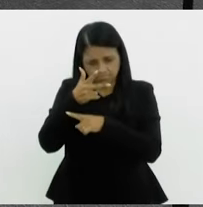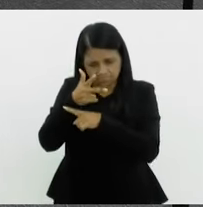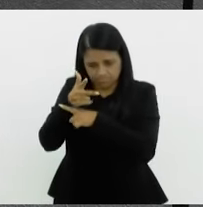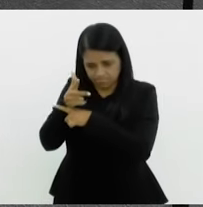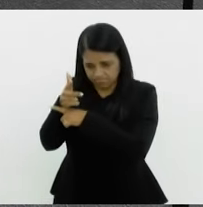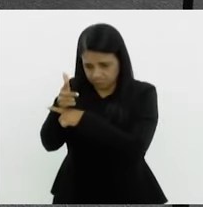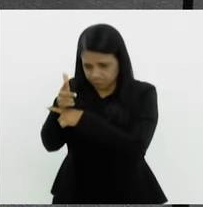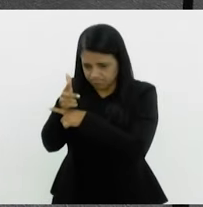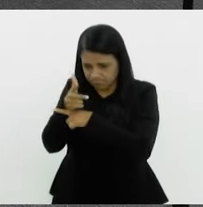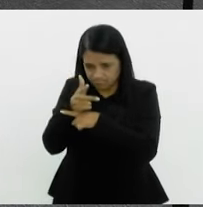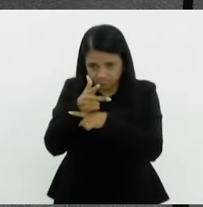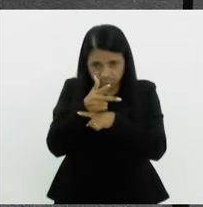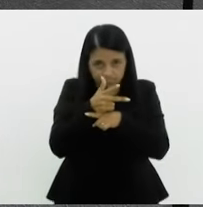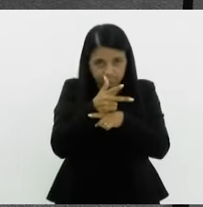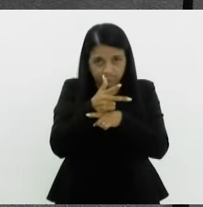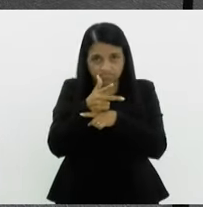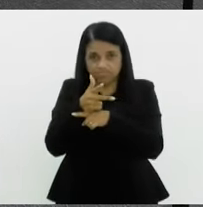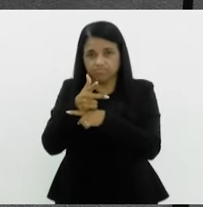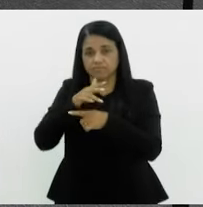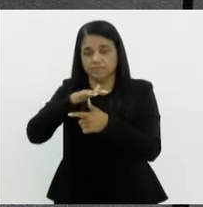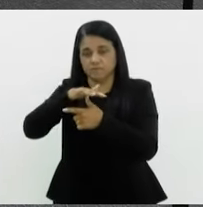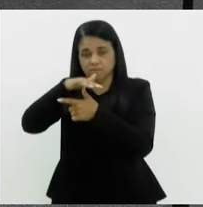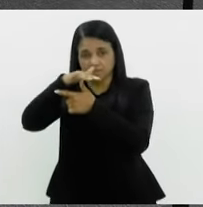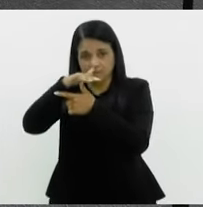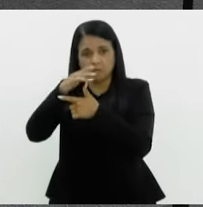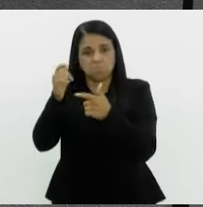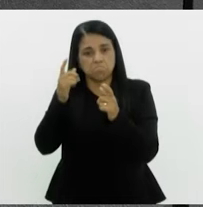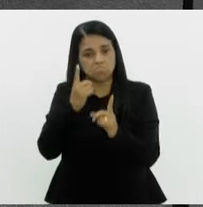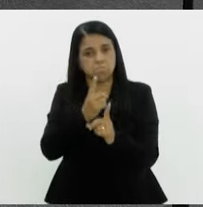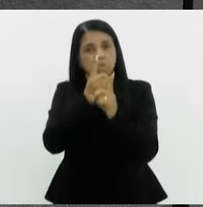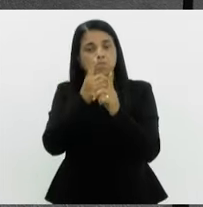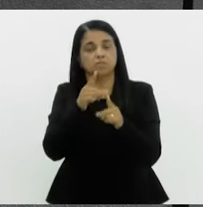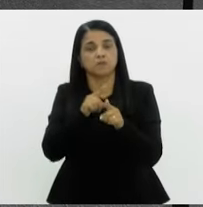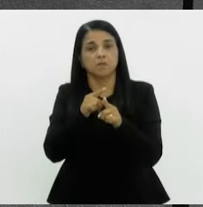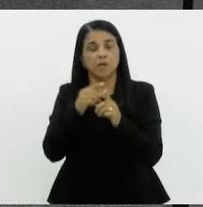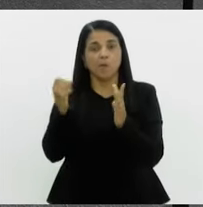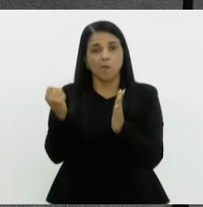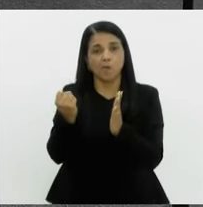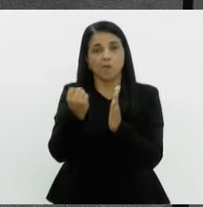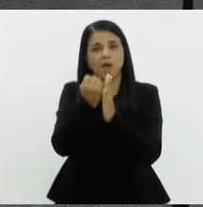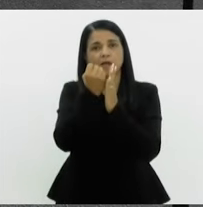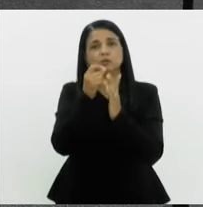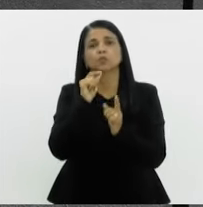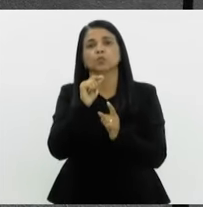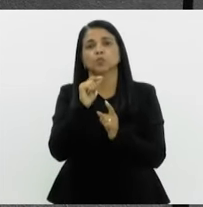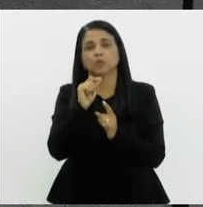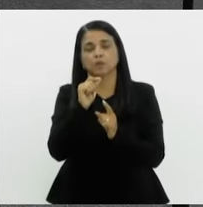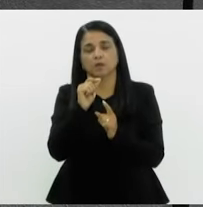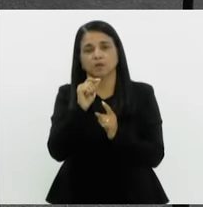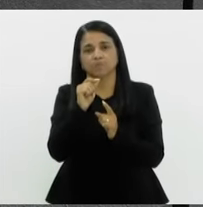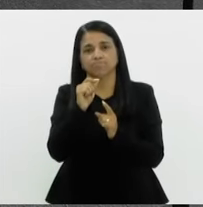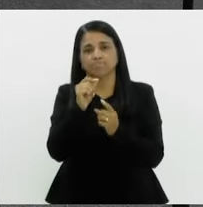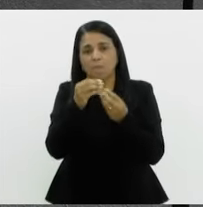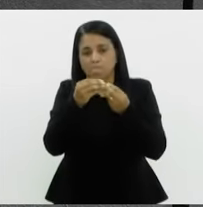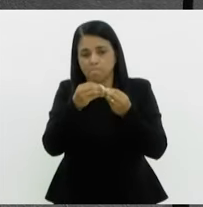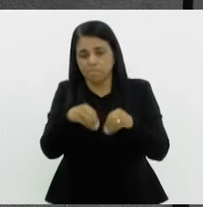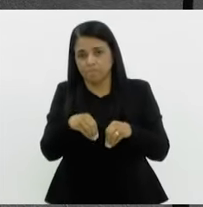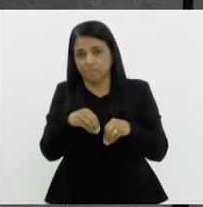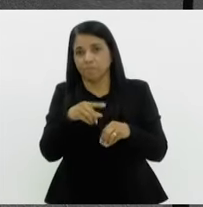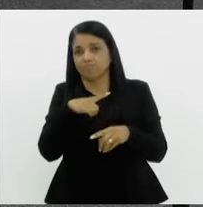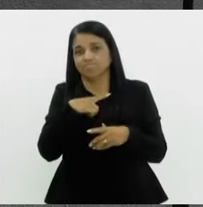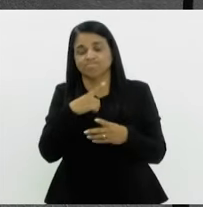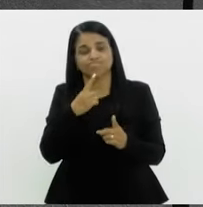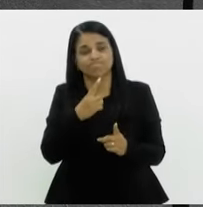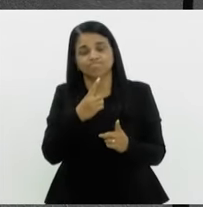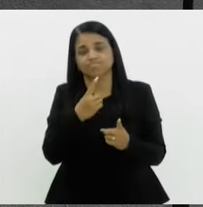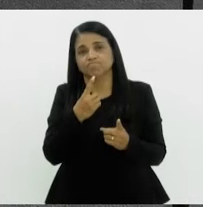aéreas, alguns vídeos, e podemos constatar isso. E o impacto ainda é incomensurável, porque você não tem,